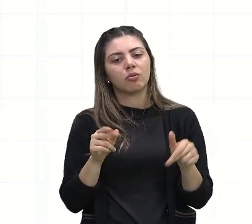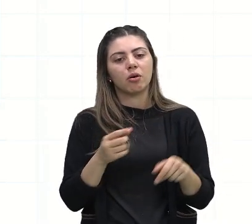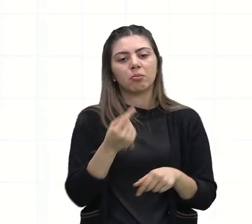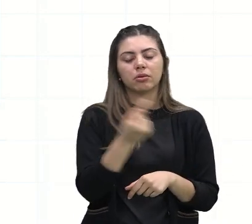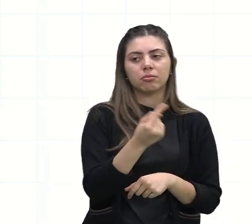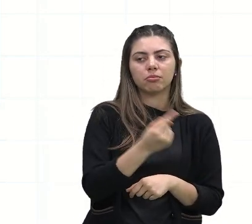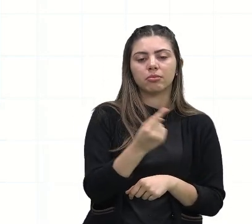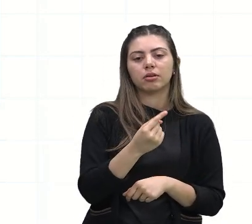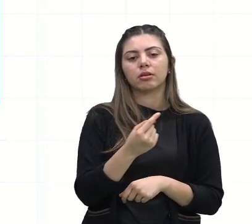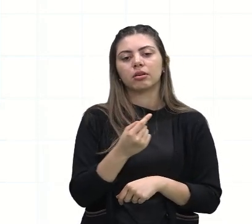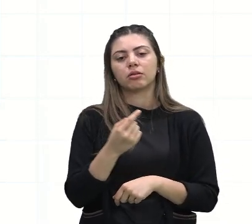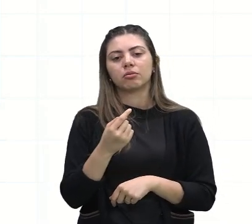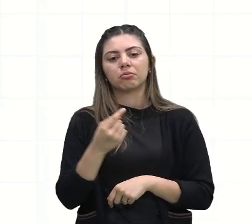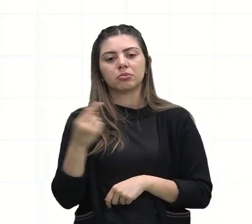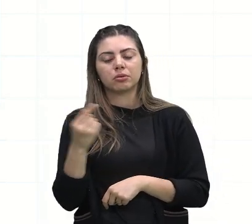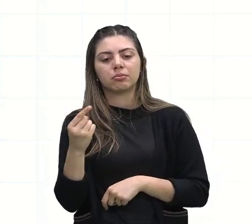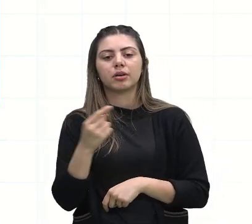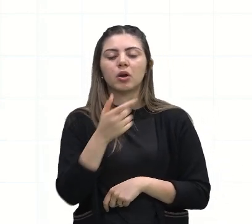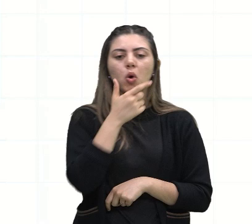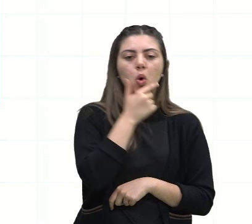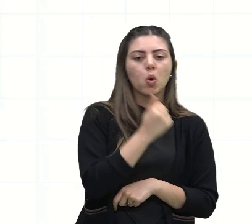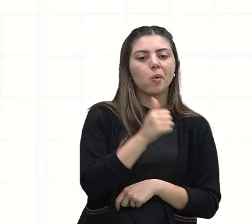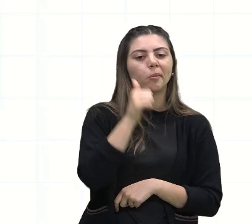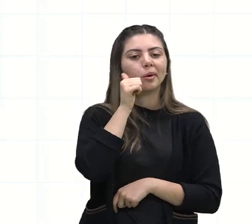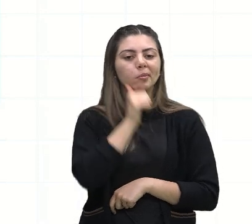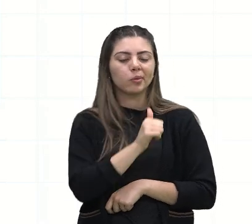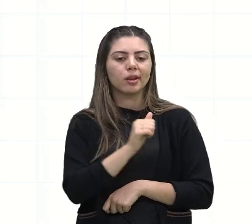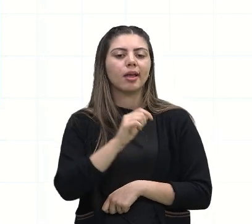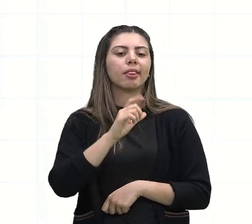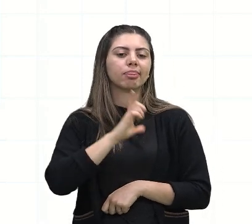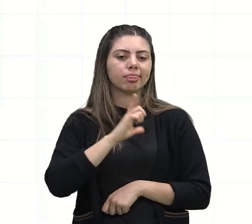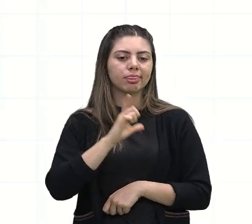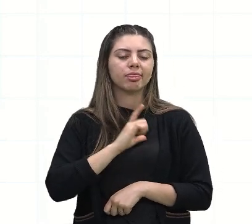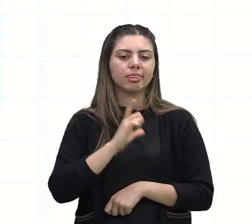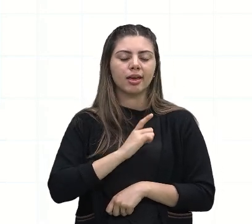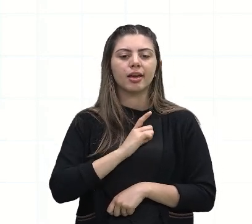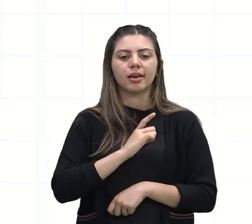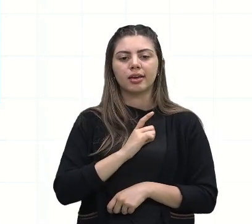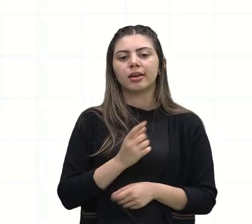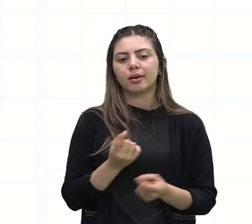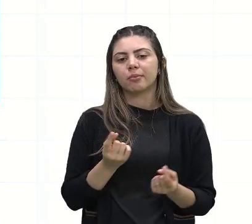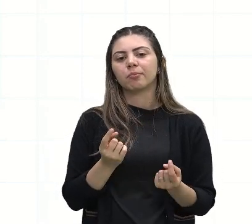primeira, primeiros, primeiras, milésimo, milésima,